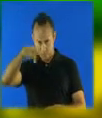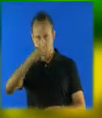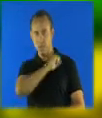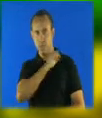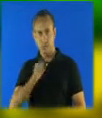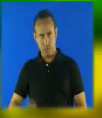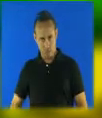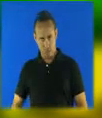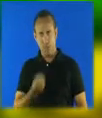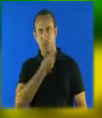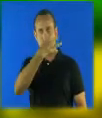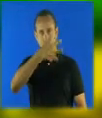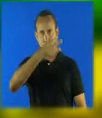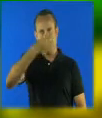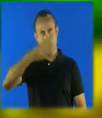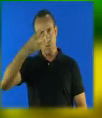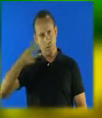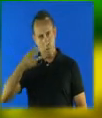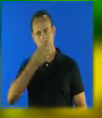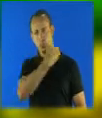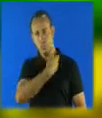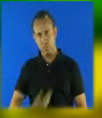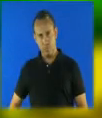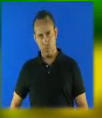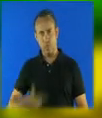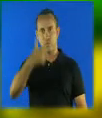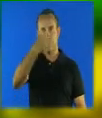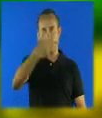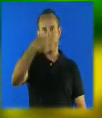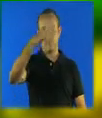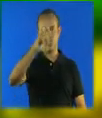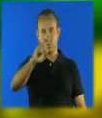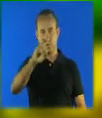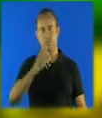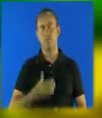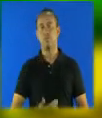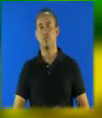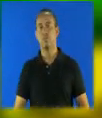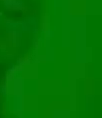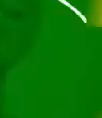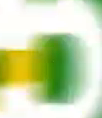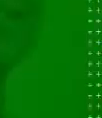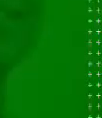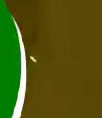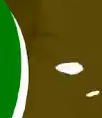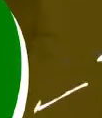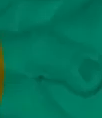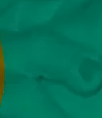25587, senador Reinaldo Nunes, 433, governador Mendonça Prado, 25.